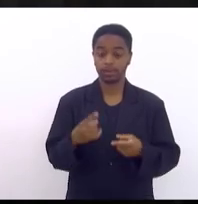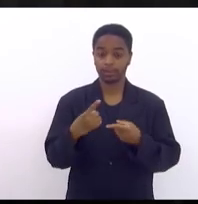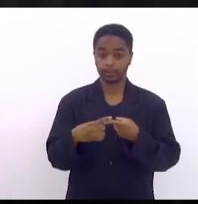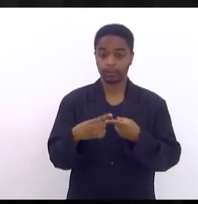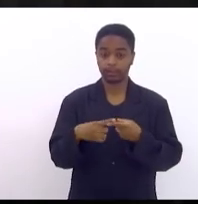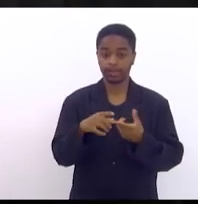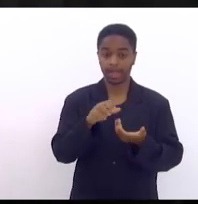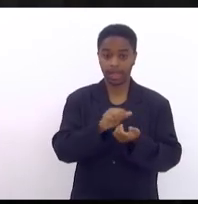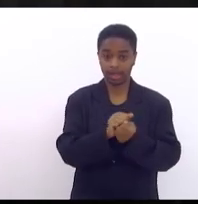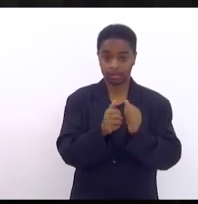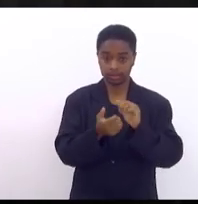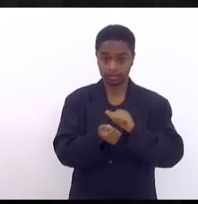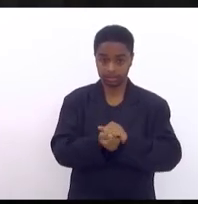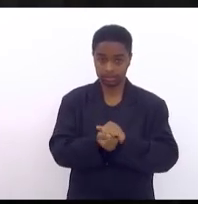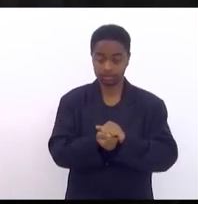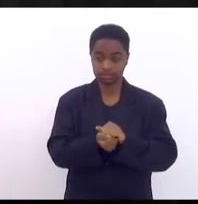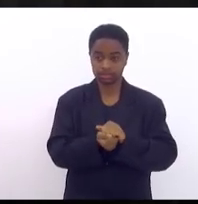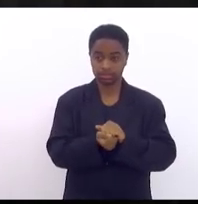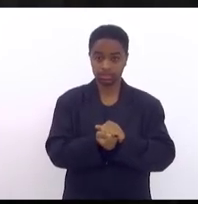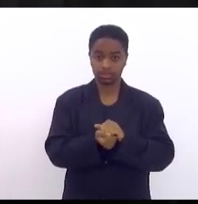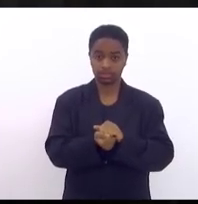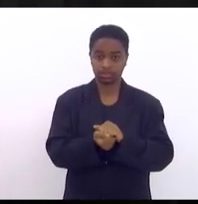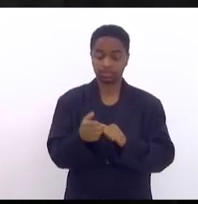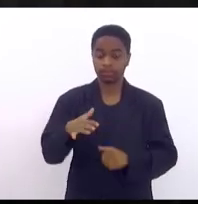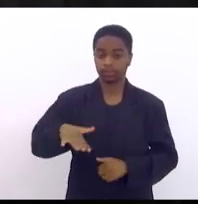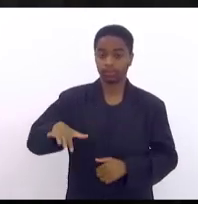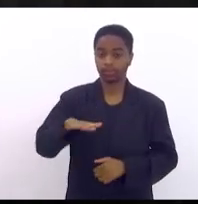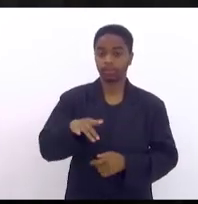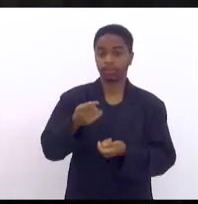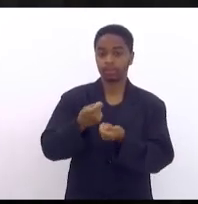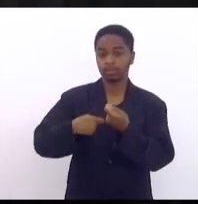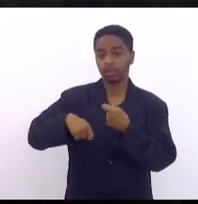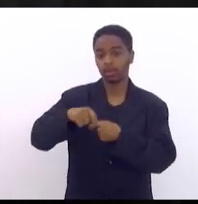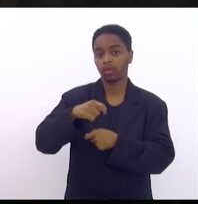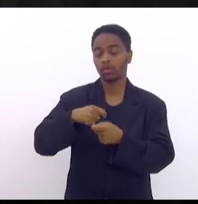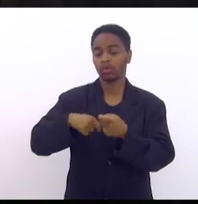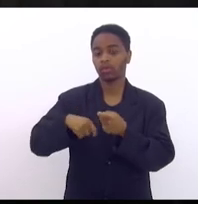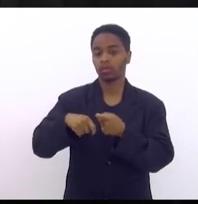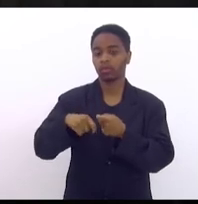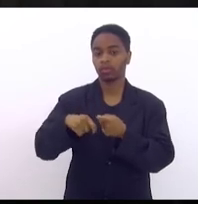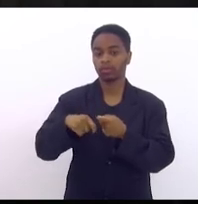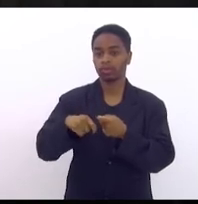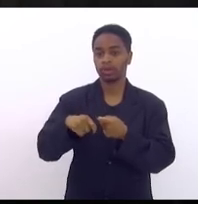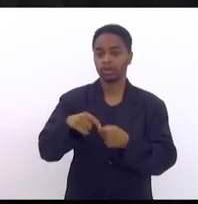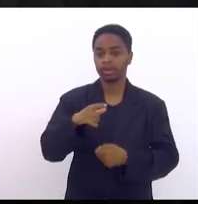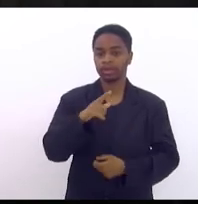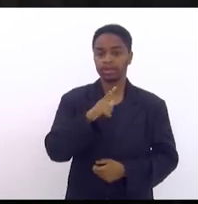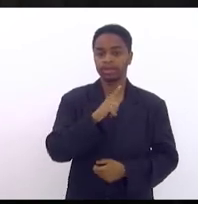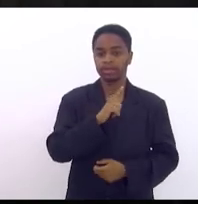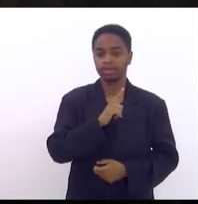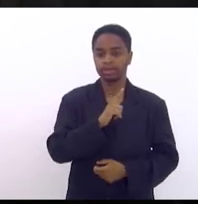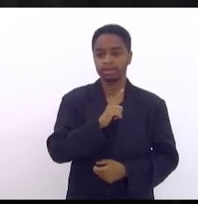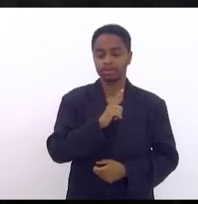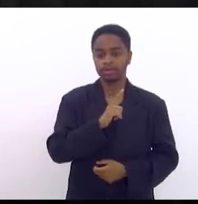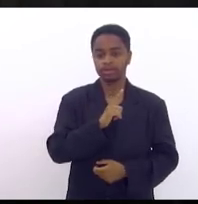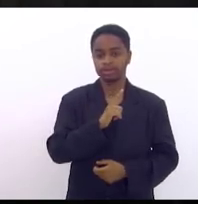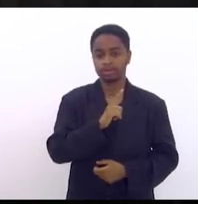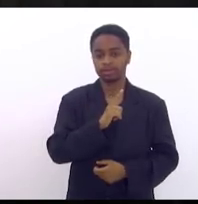artesanato, setor da economia, que tem um alto